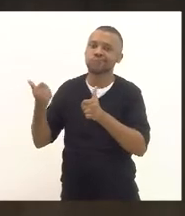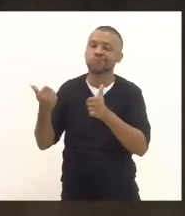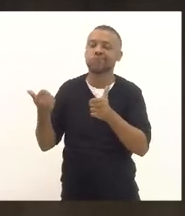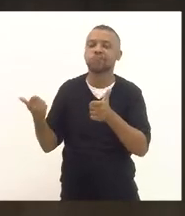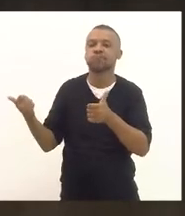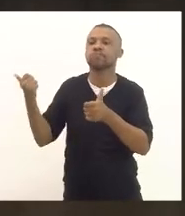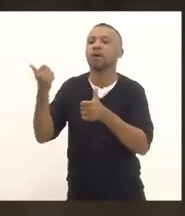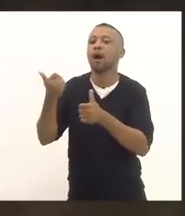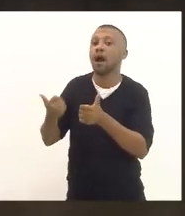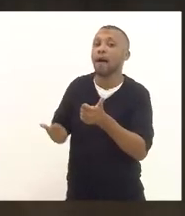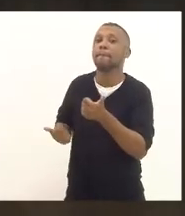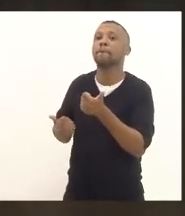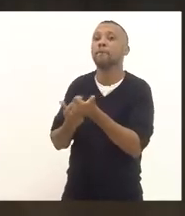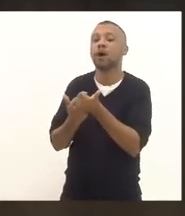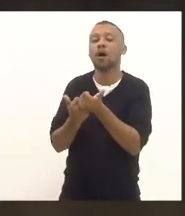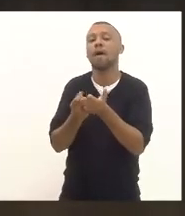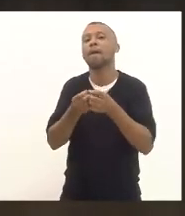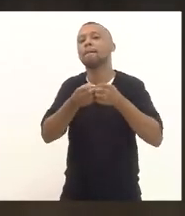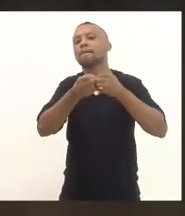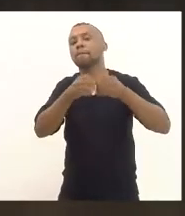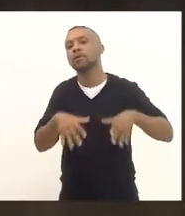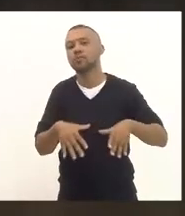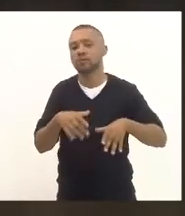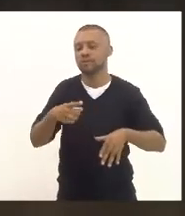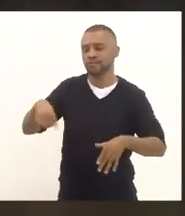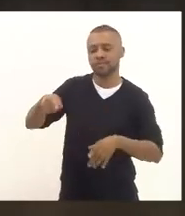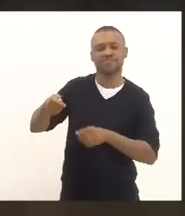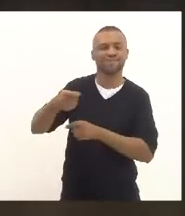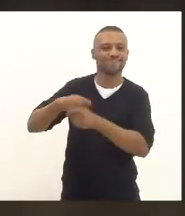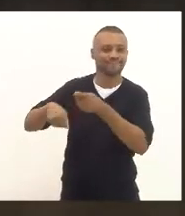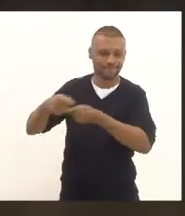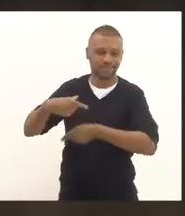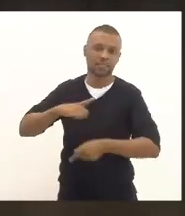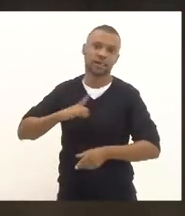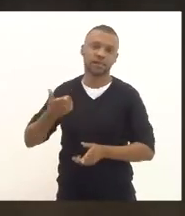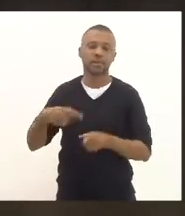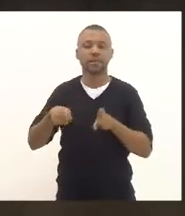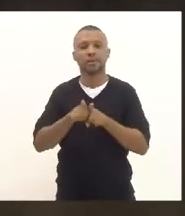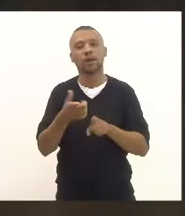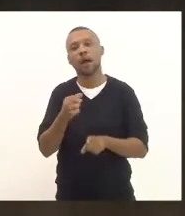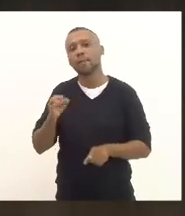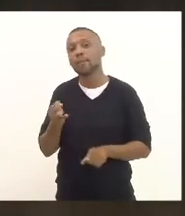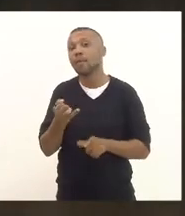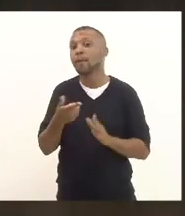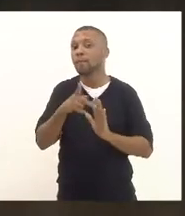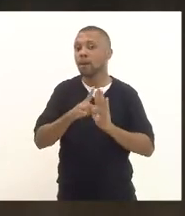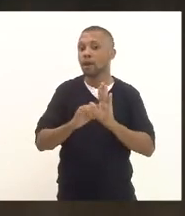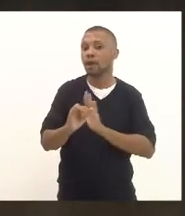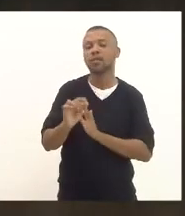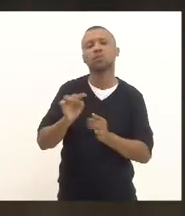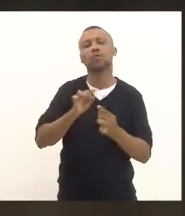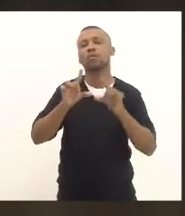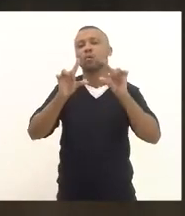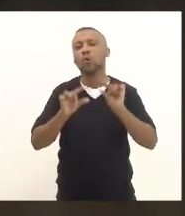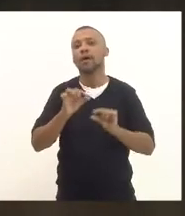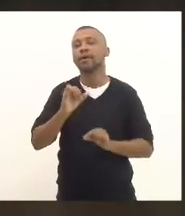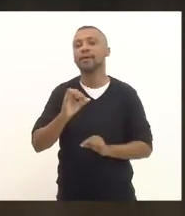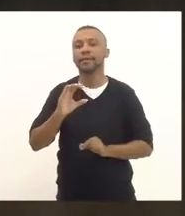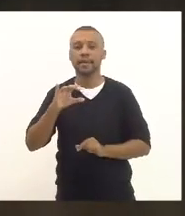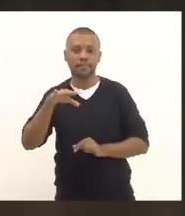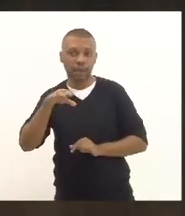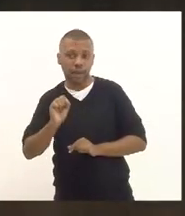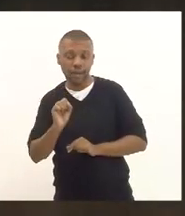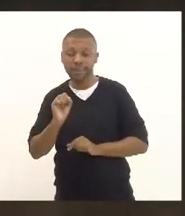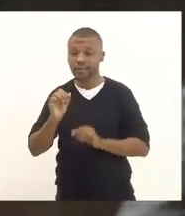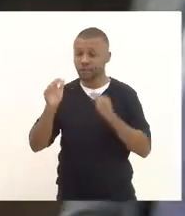compensar todo prejuízo que causou a eles e também faltar o meu PL de redução do ICMS da